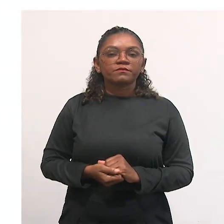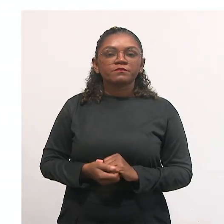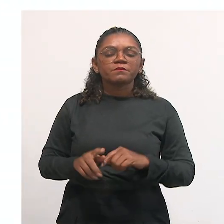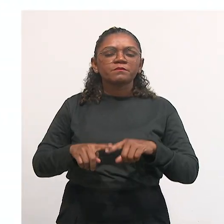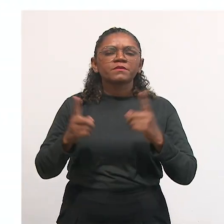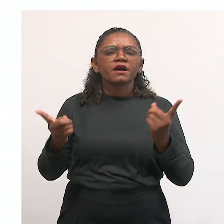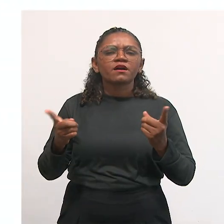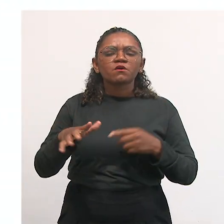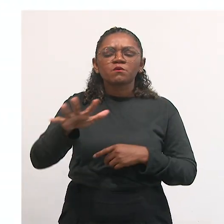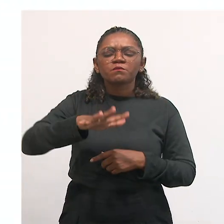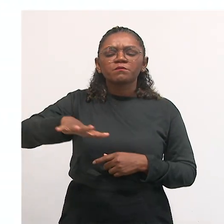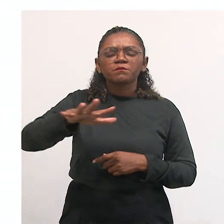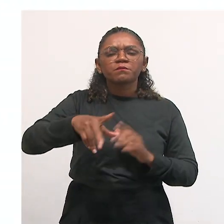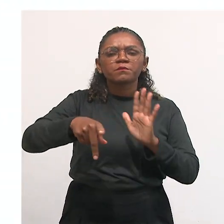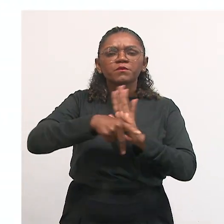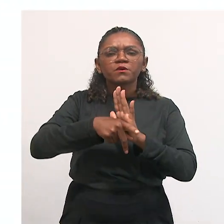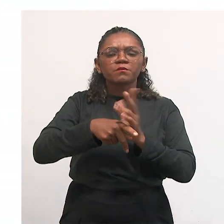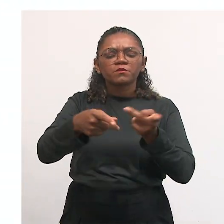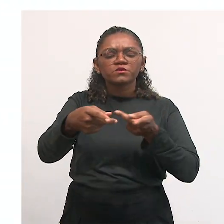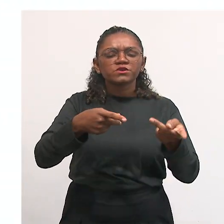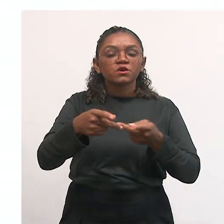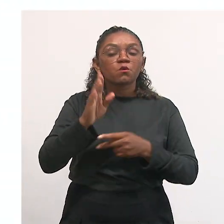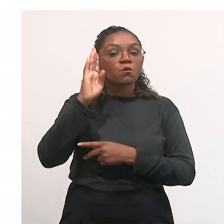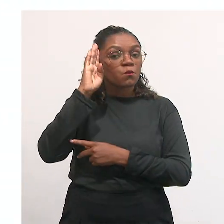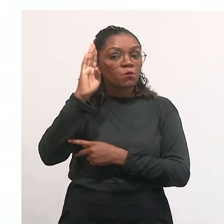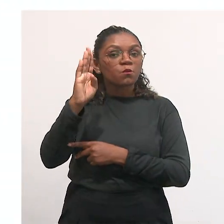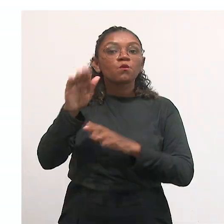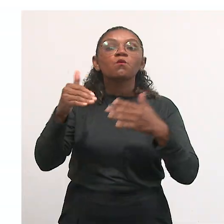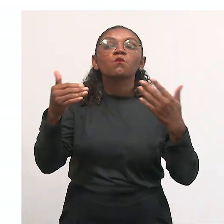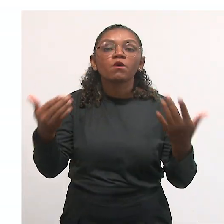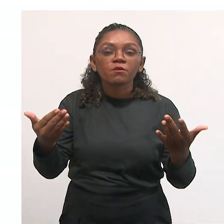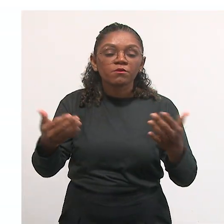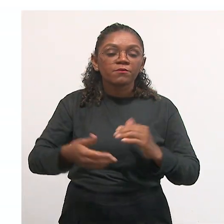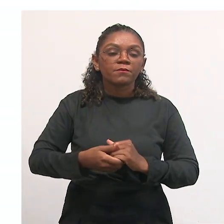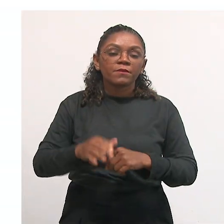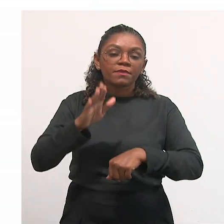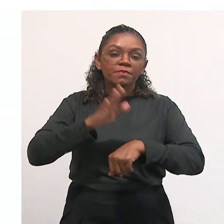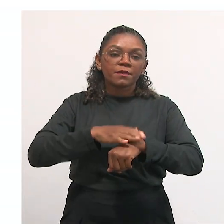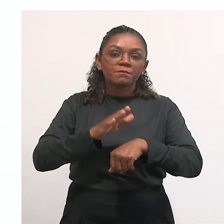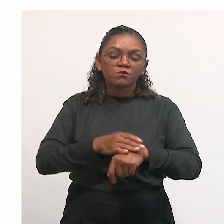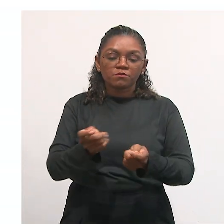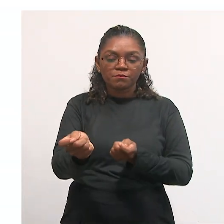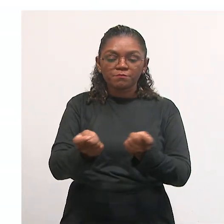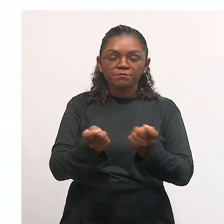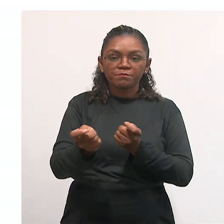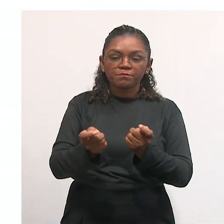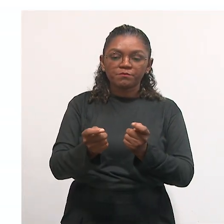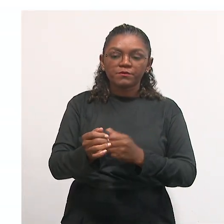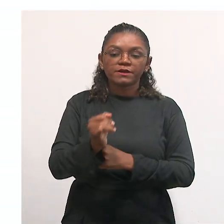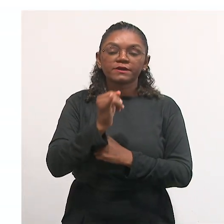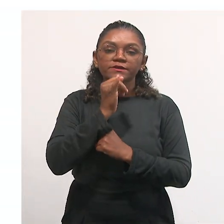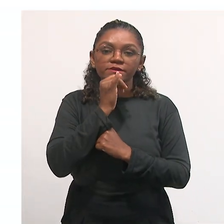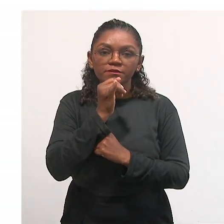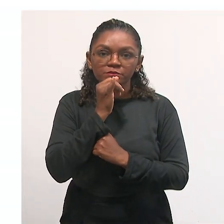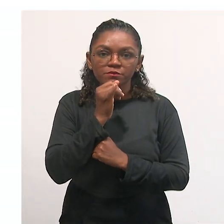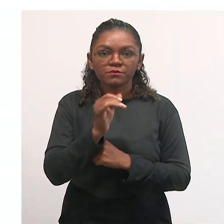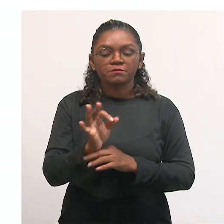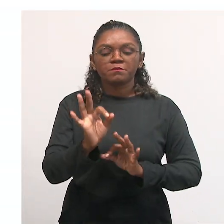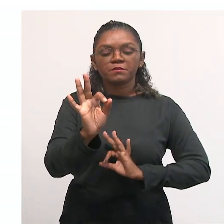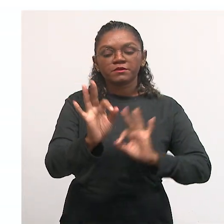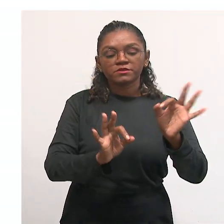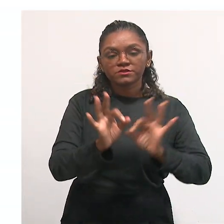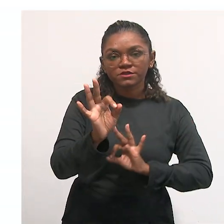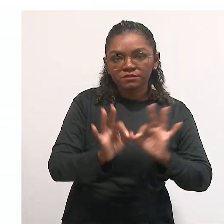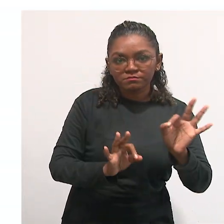principais aqui de um projeto, né? Nós vamos iniciar também pela parte da gestão do tempo. Planejar a gestão do tempo